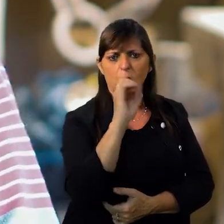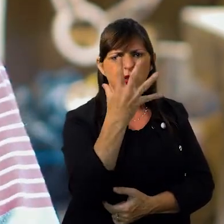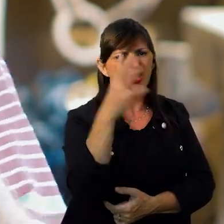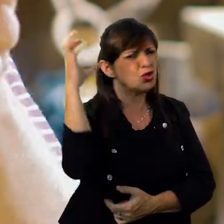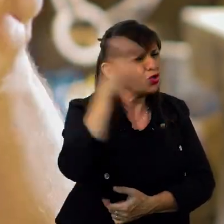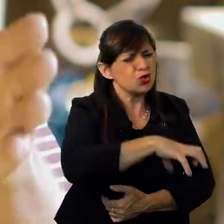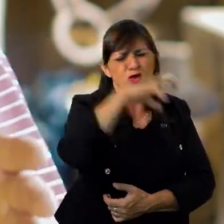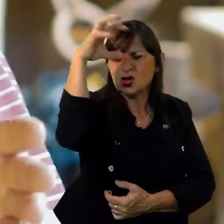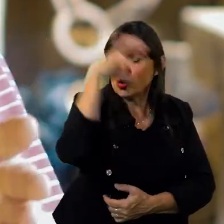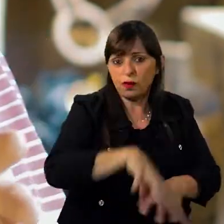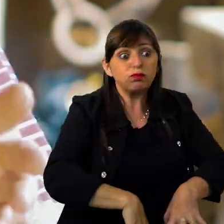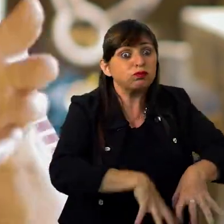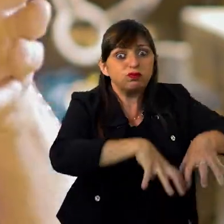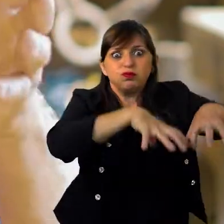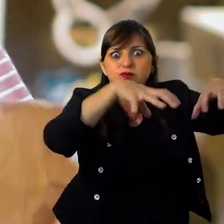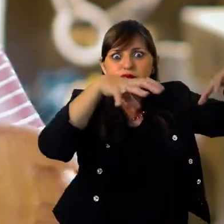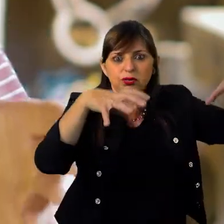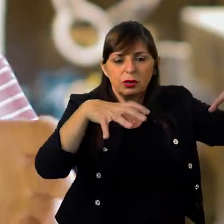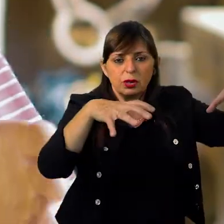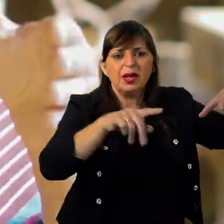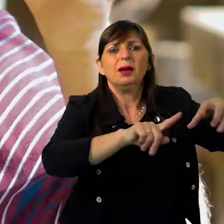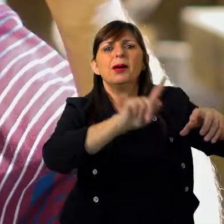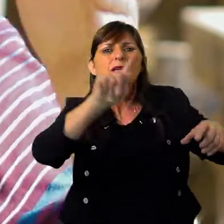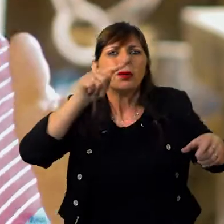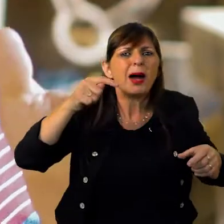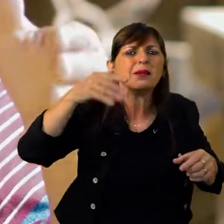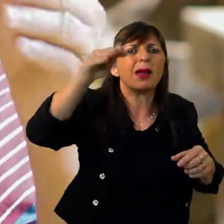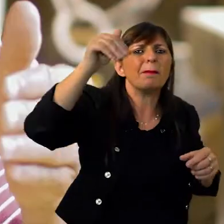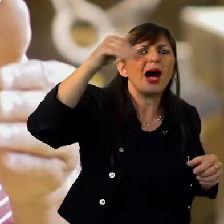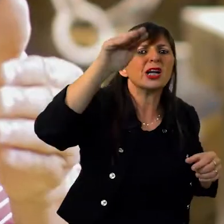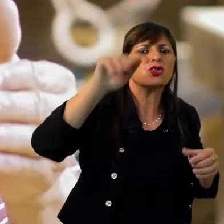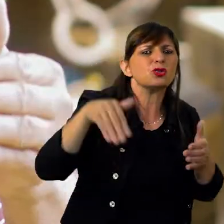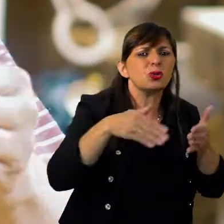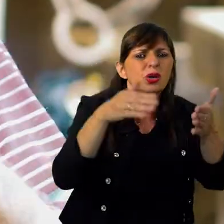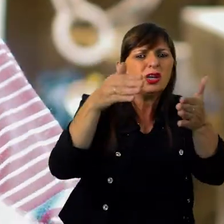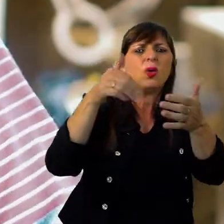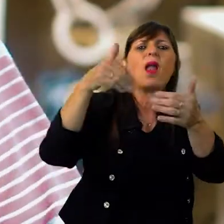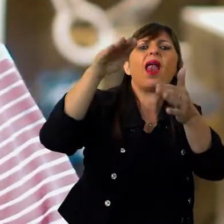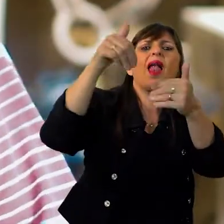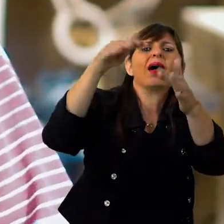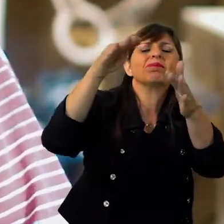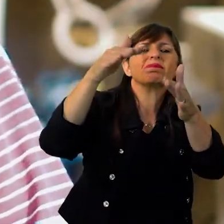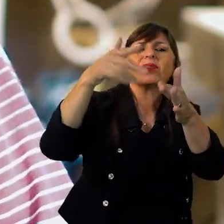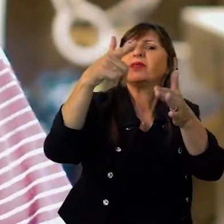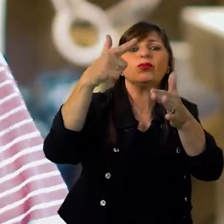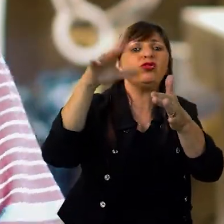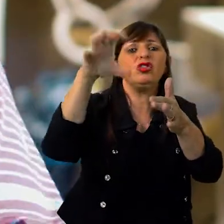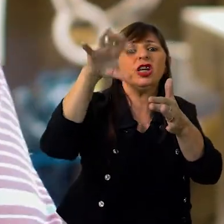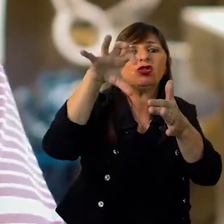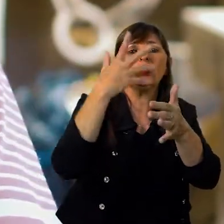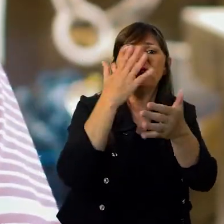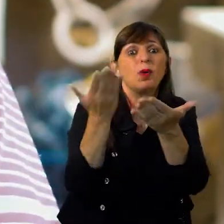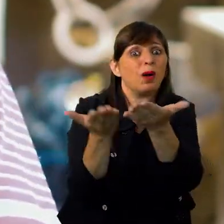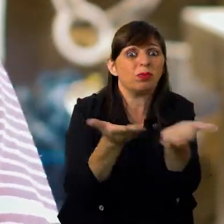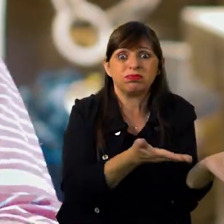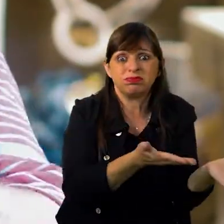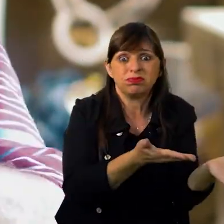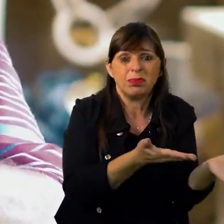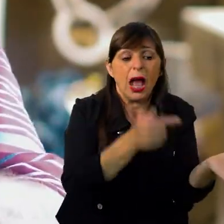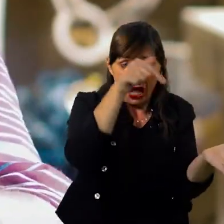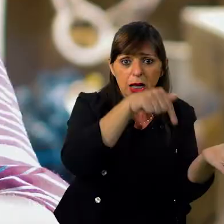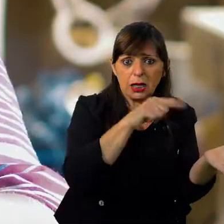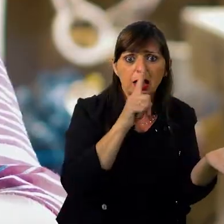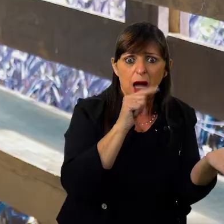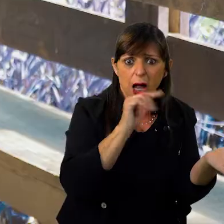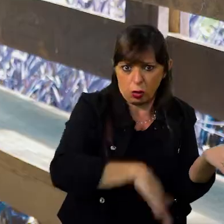foram por exemplo assim a quinta houve enchente houve muita chuva em gente massa o decorrer do processo para baixo